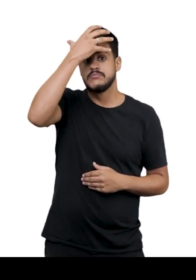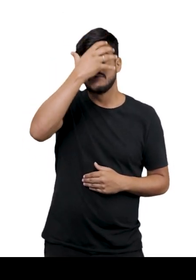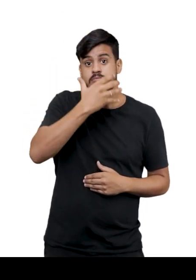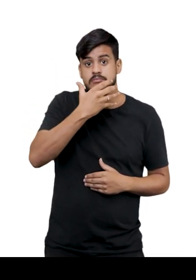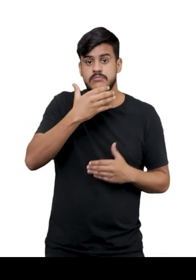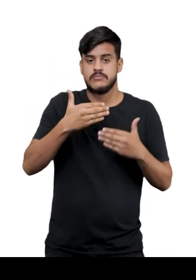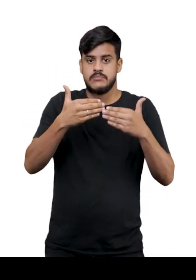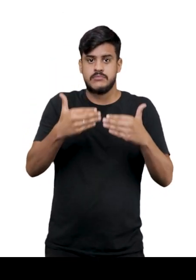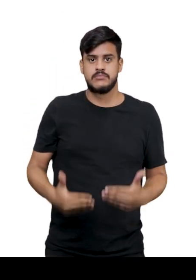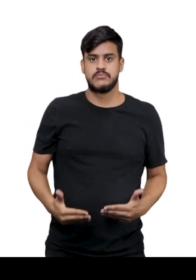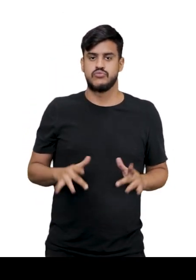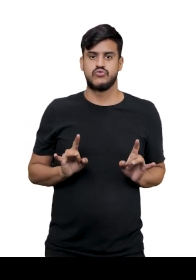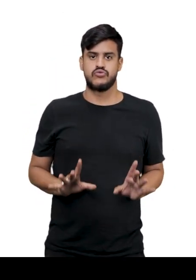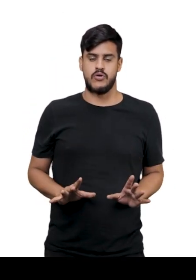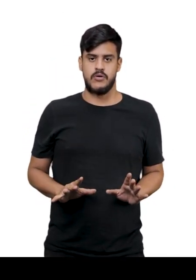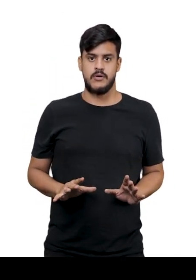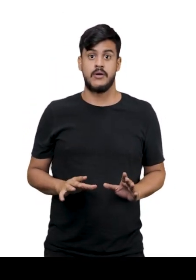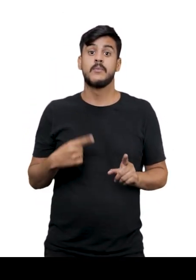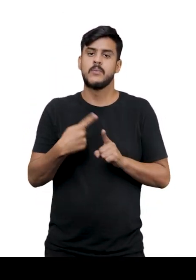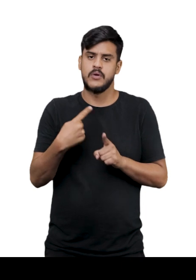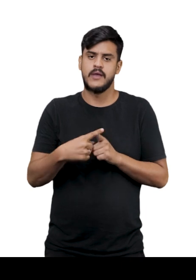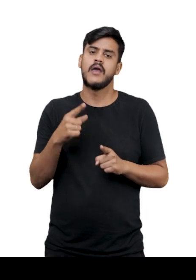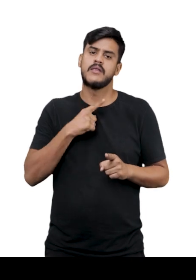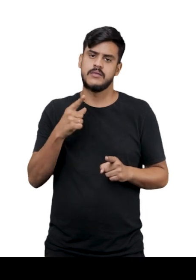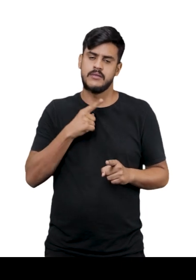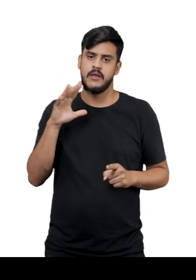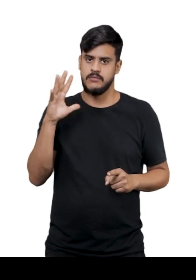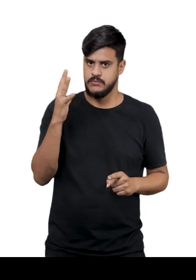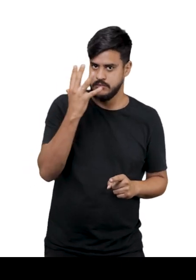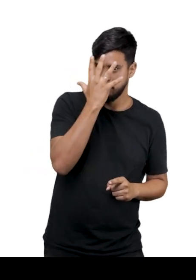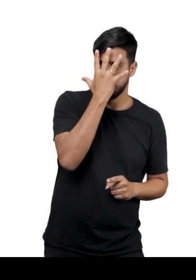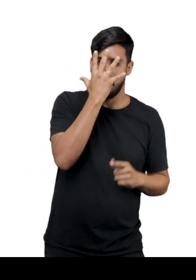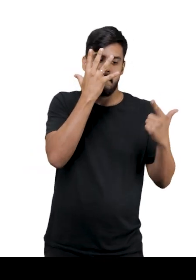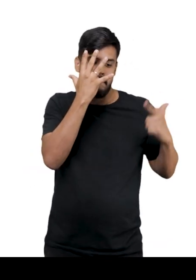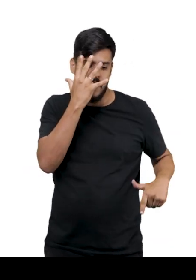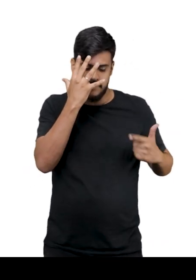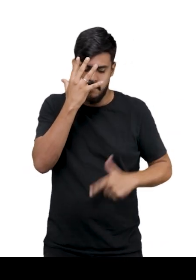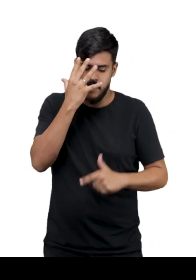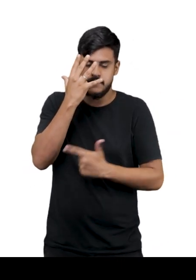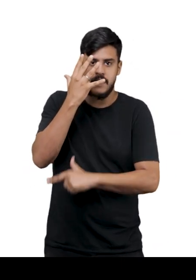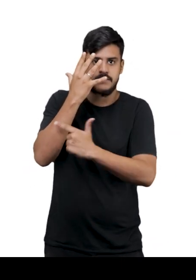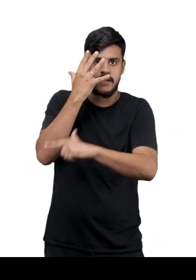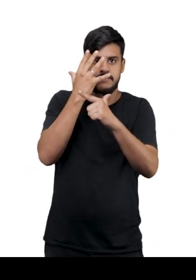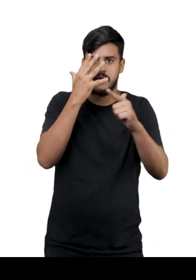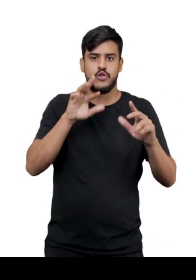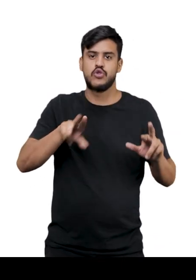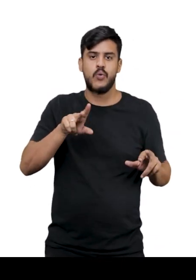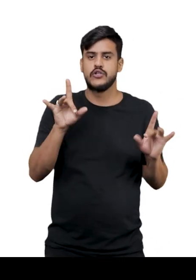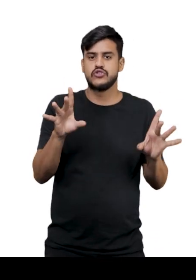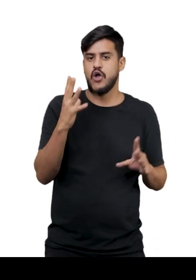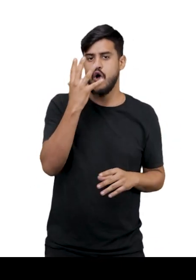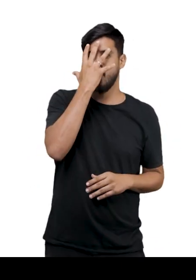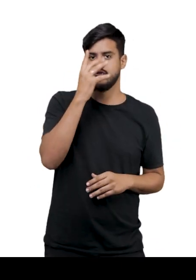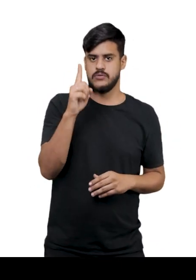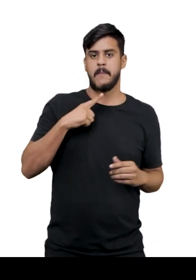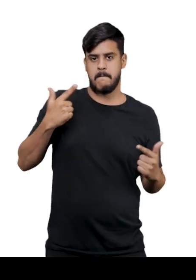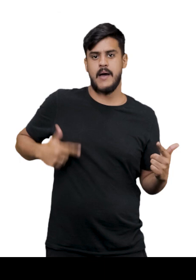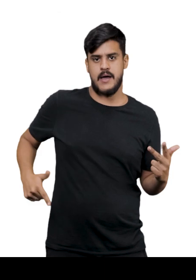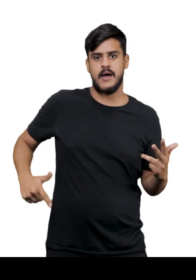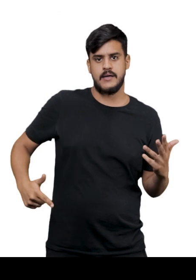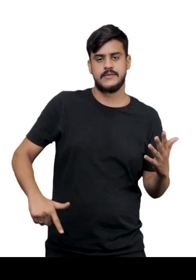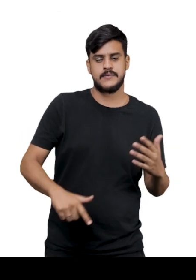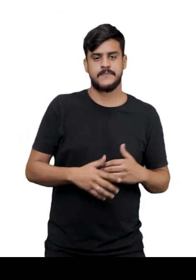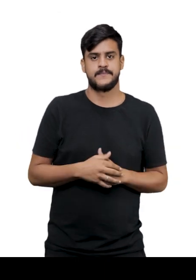e frontal da máscara, considerando que ela é composta por um conjunto ornamental mais extenso que vai além do rosto.